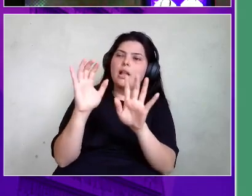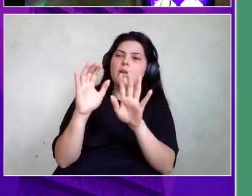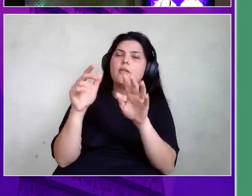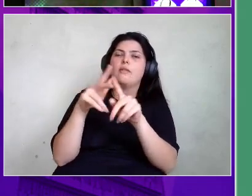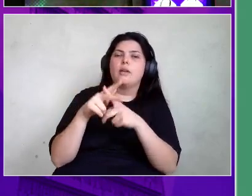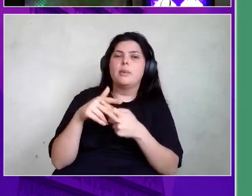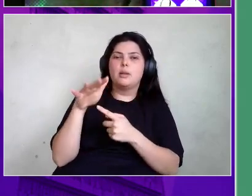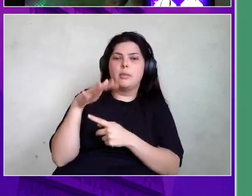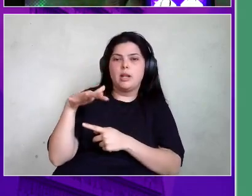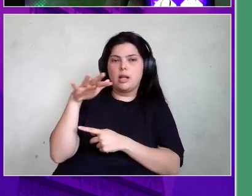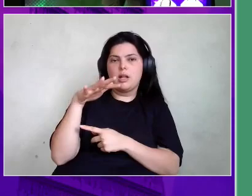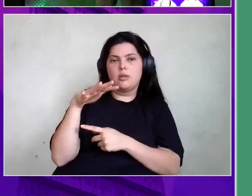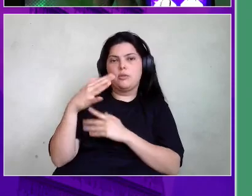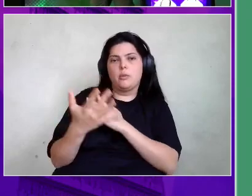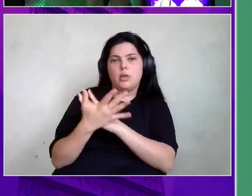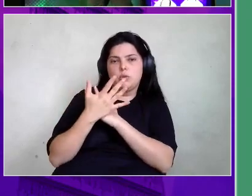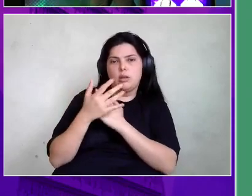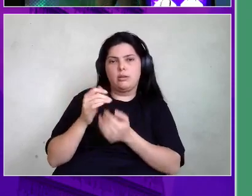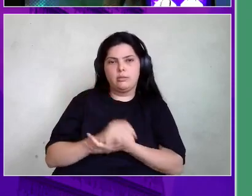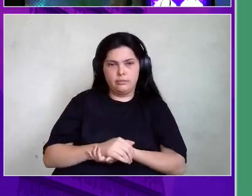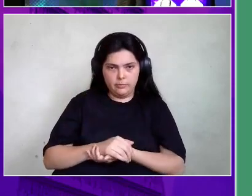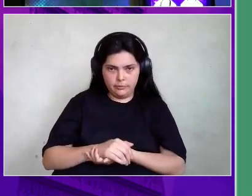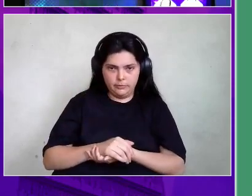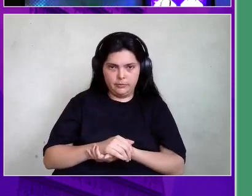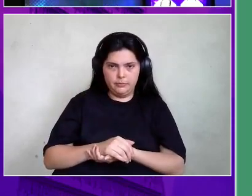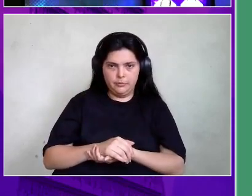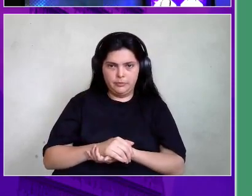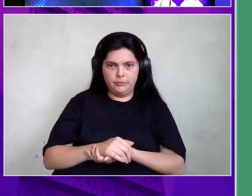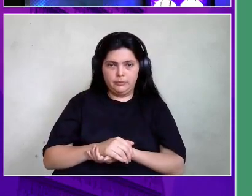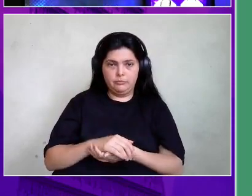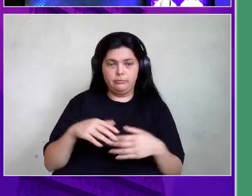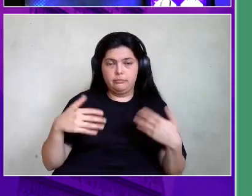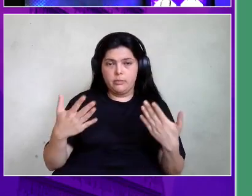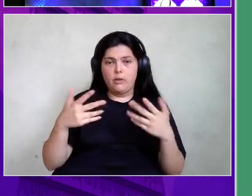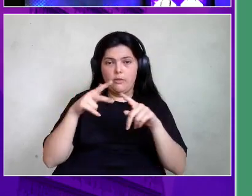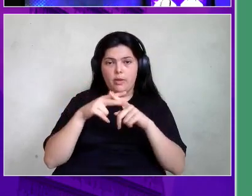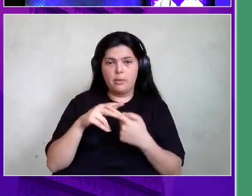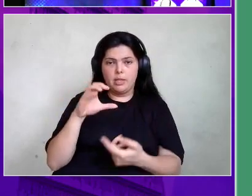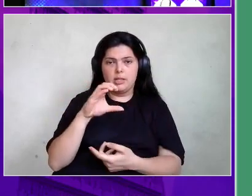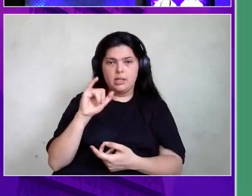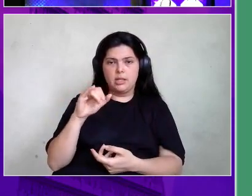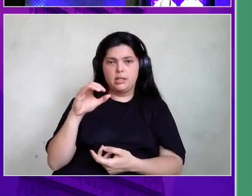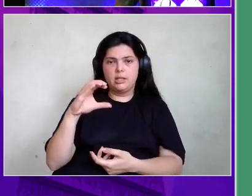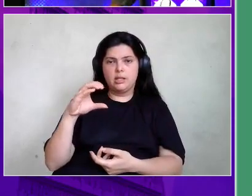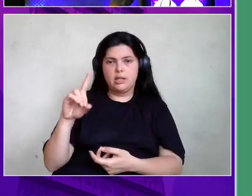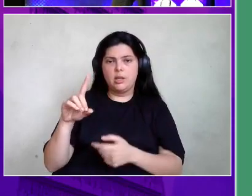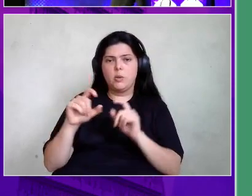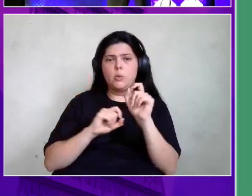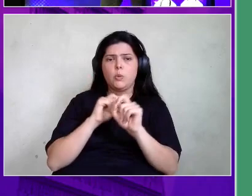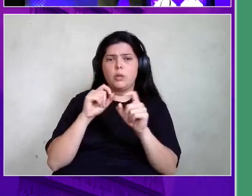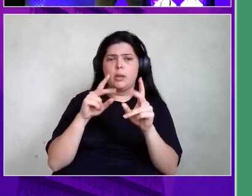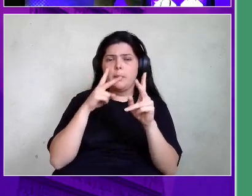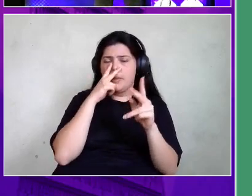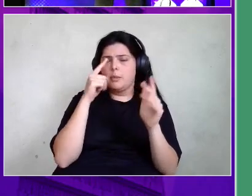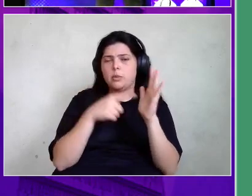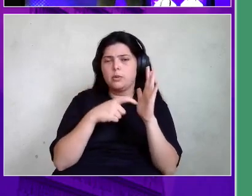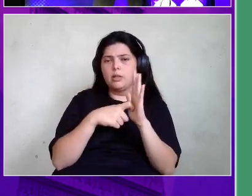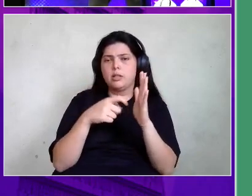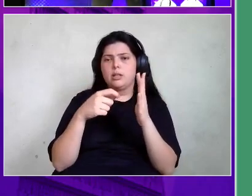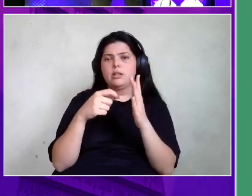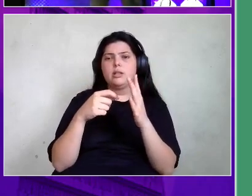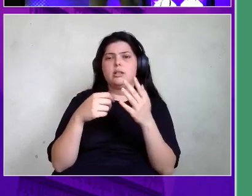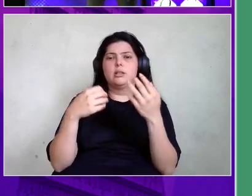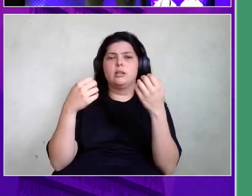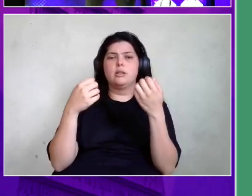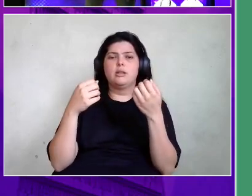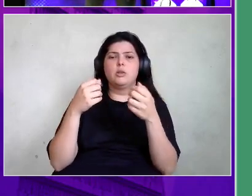vão fazer aquilo para mim. Bom, então a ferramenta de CI/CD deverá executar os mesmos scripts que são executados localmente. Então pensa